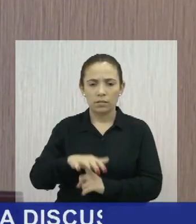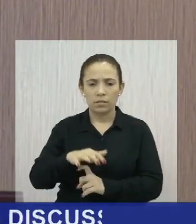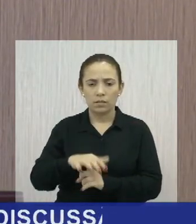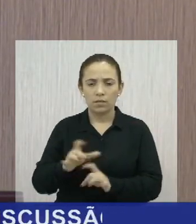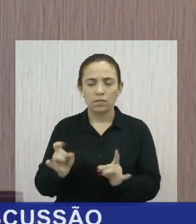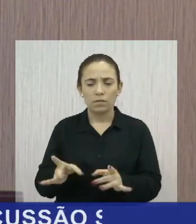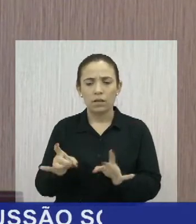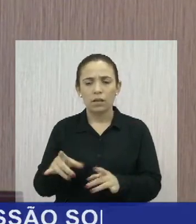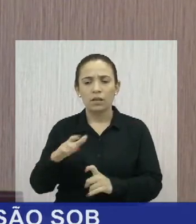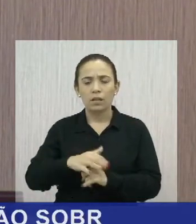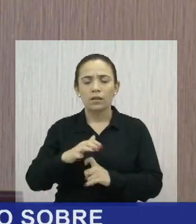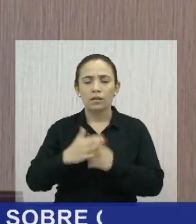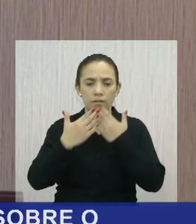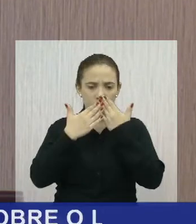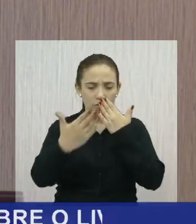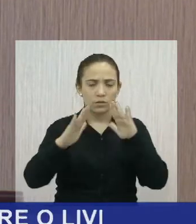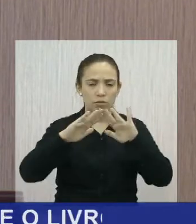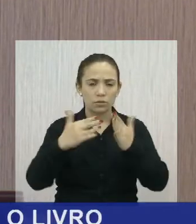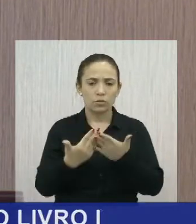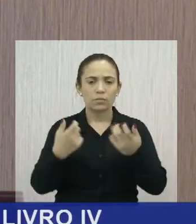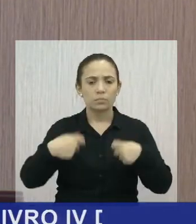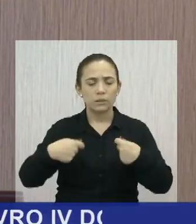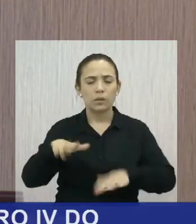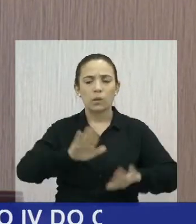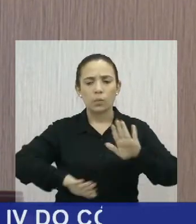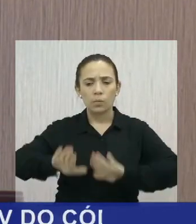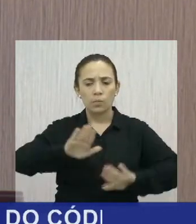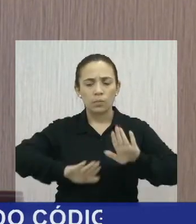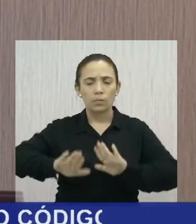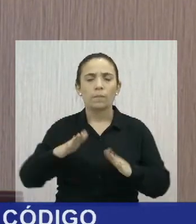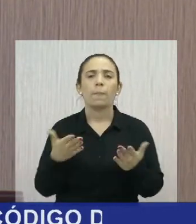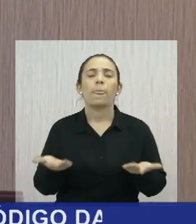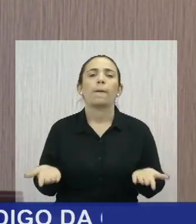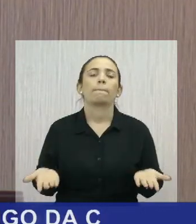para as calçadas de escolas, nós precisamos ter um cuidado especial com isso.